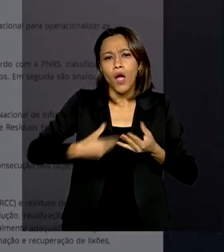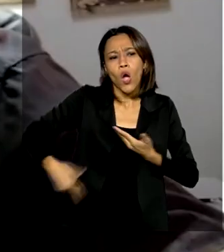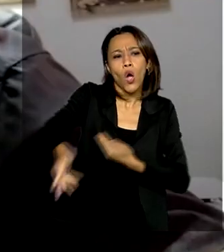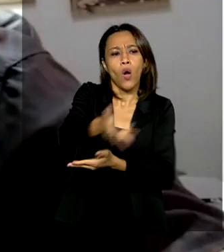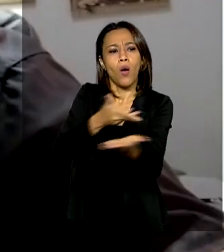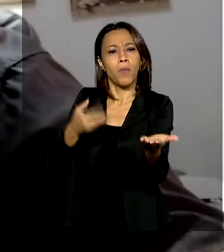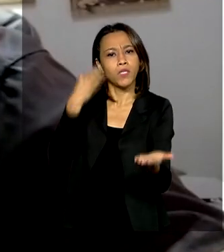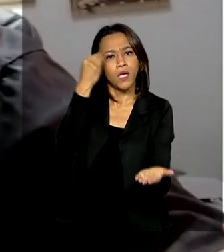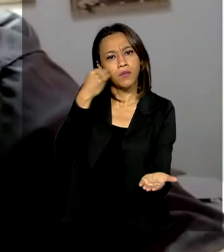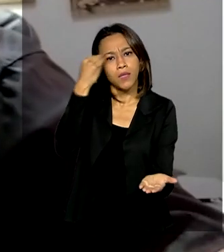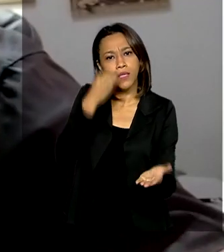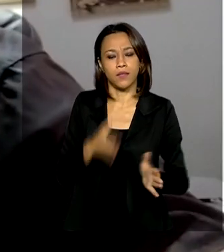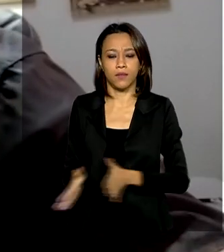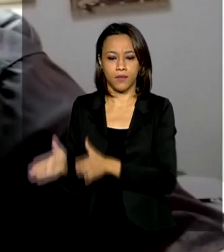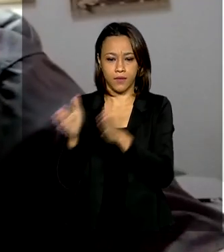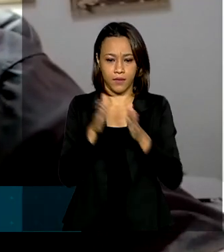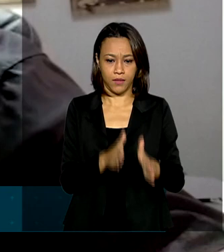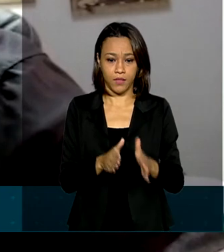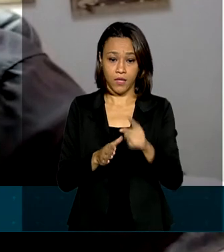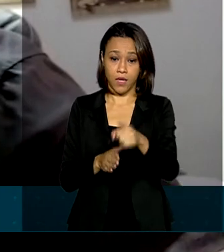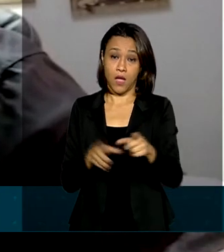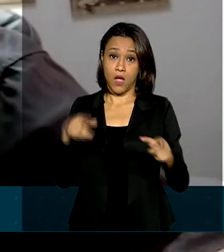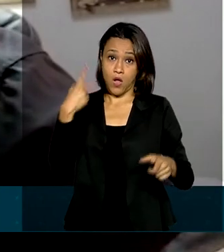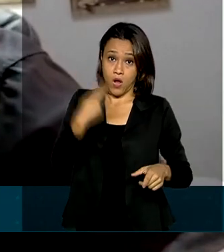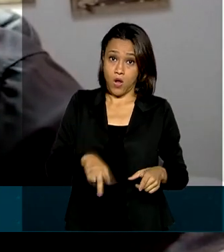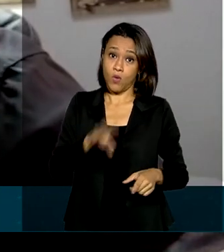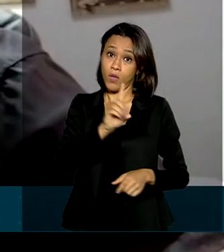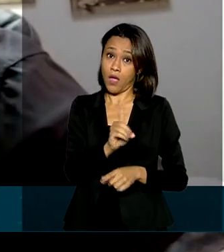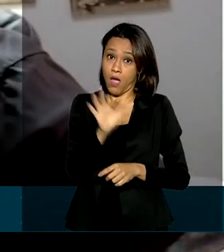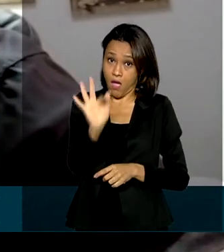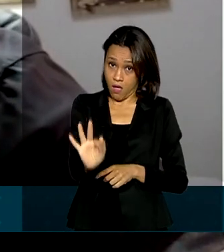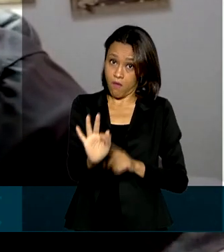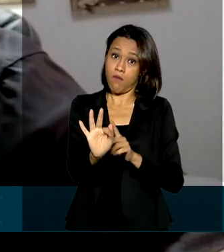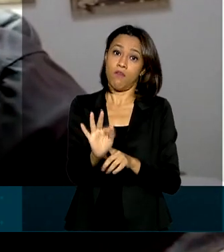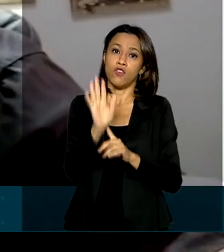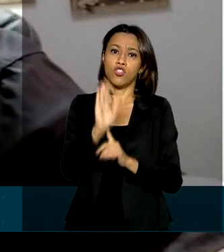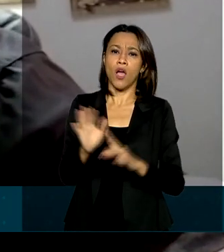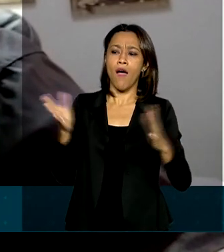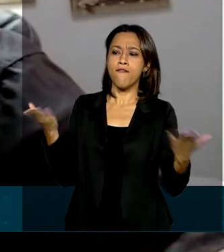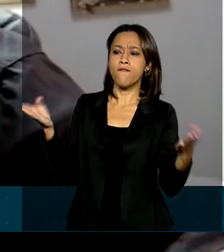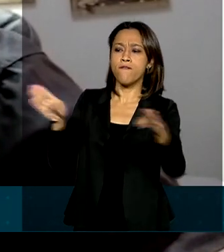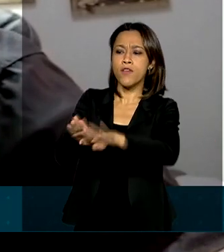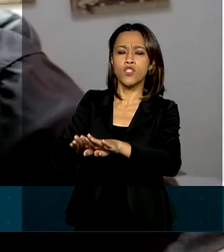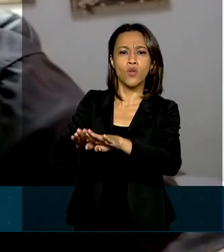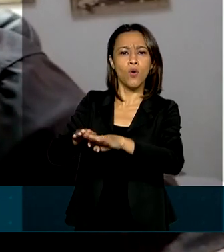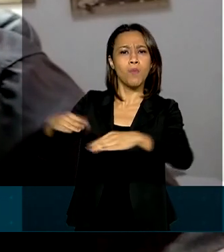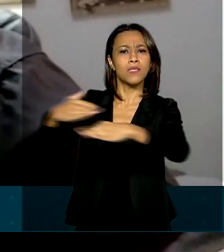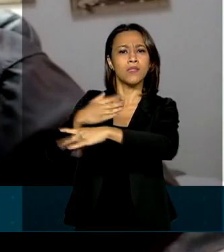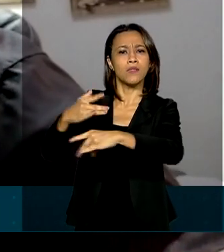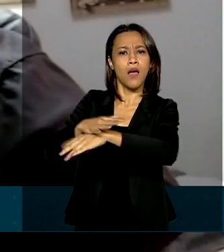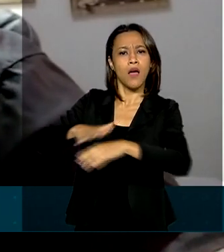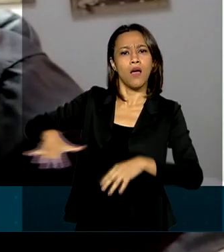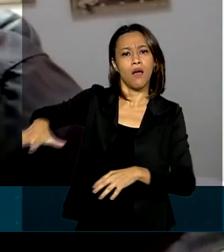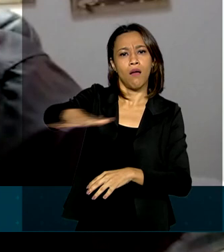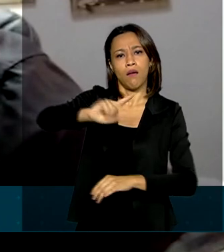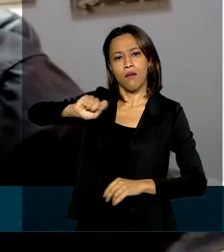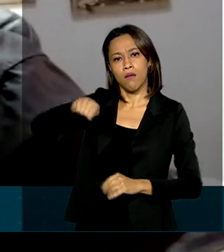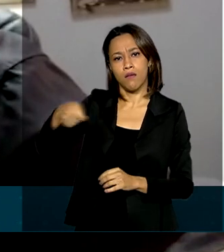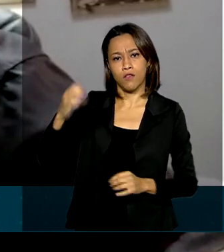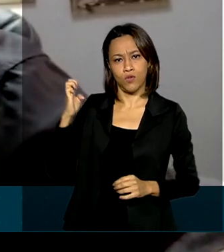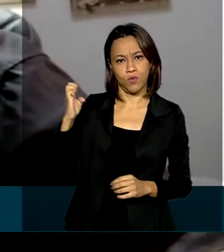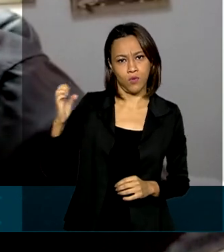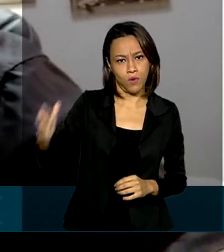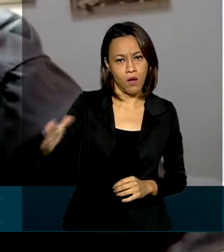experiências fechou deixando estrutural está realizando estudos para medir para identificar